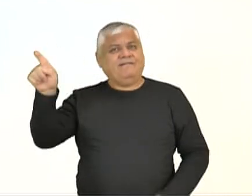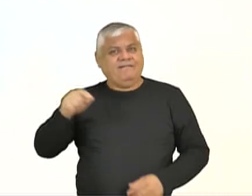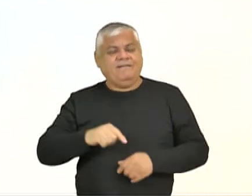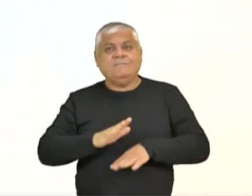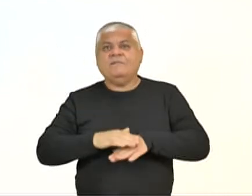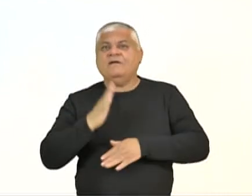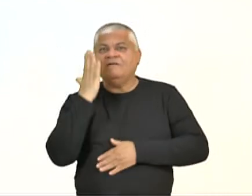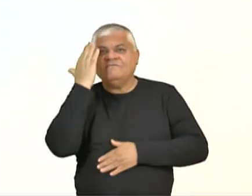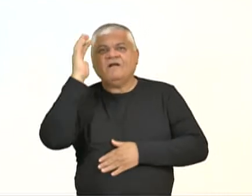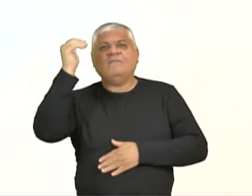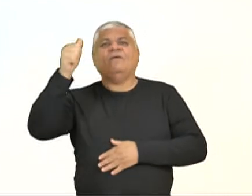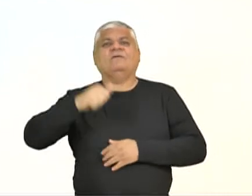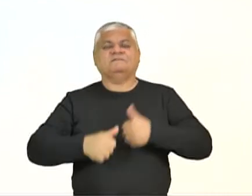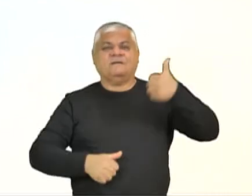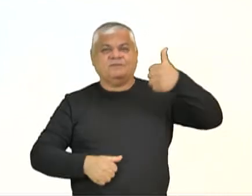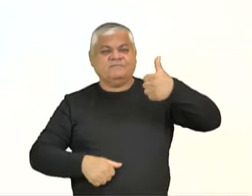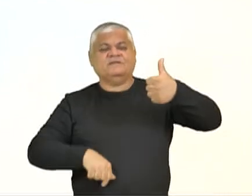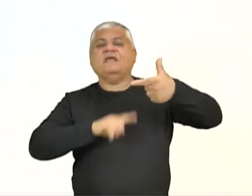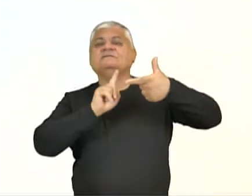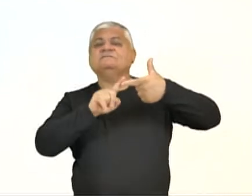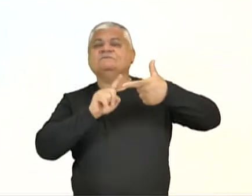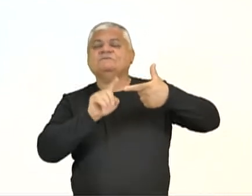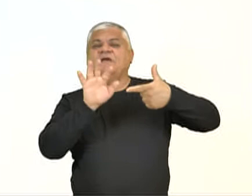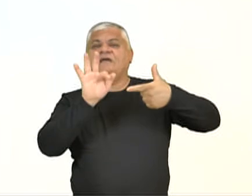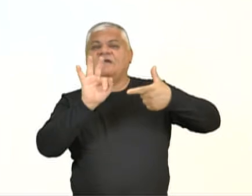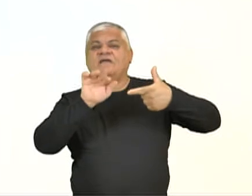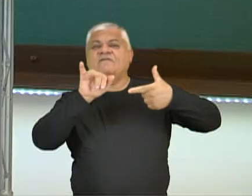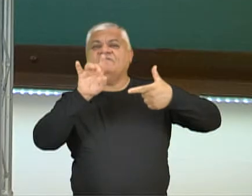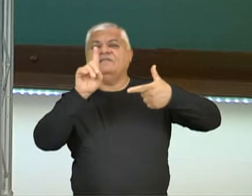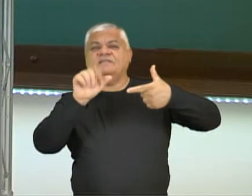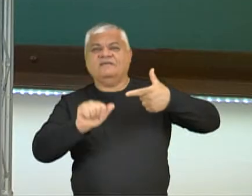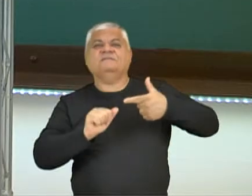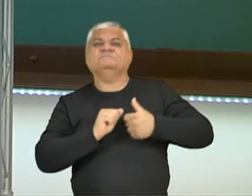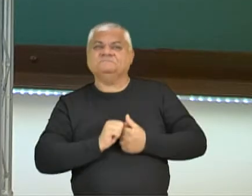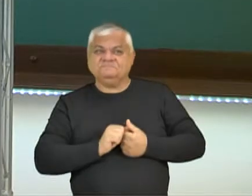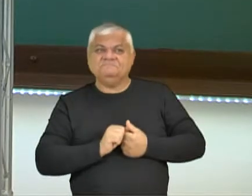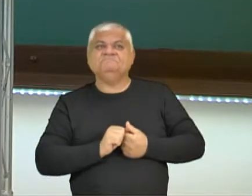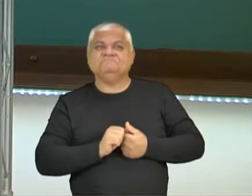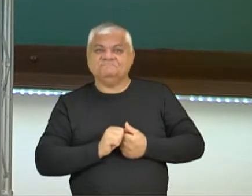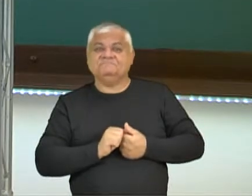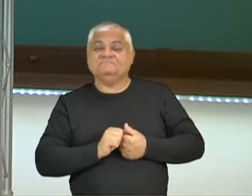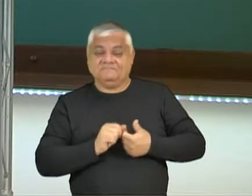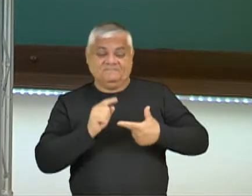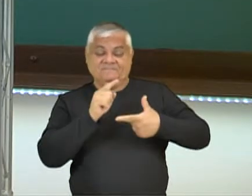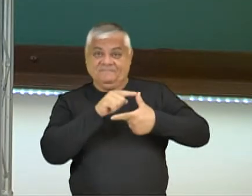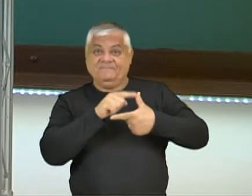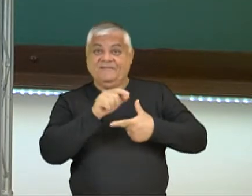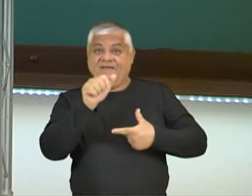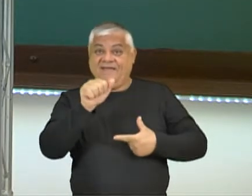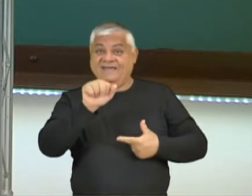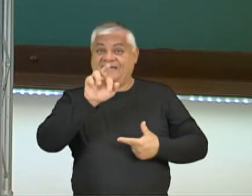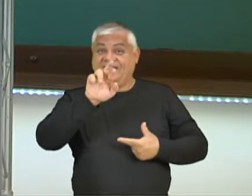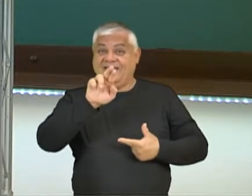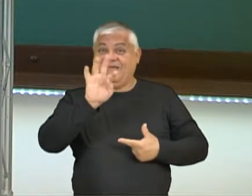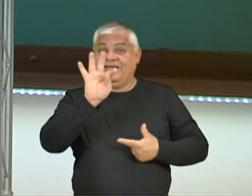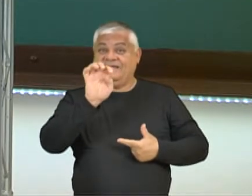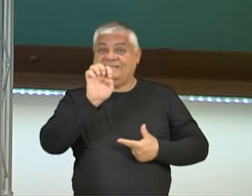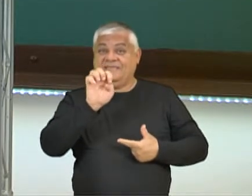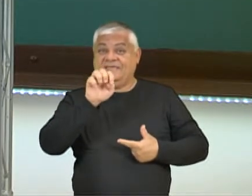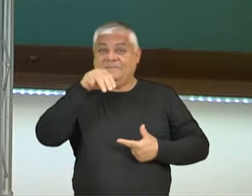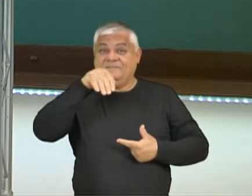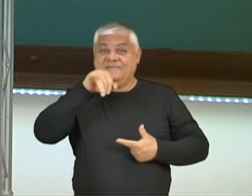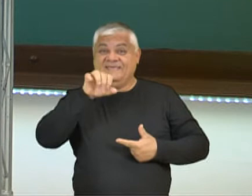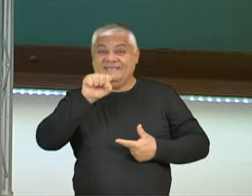obra dela, você vai lá e dá um Google nela, ó. Artemisia com S,